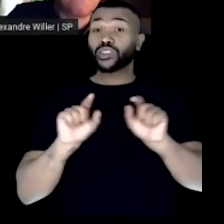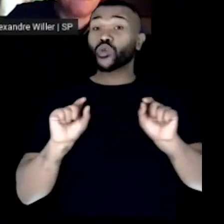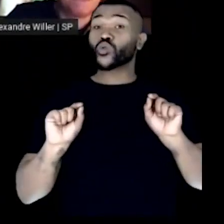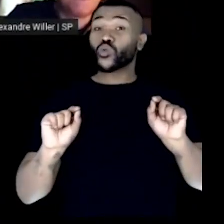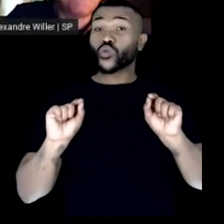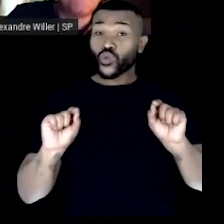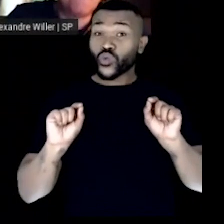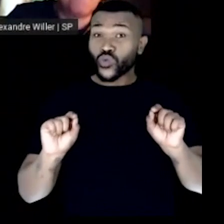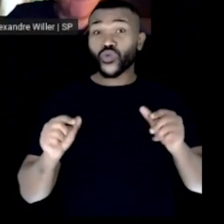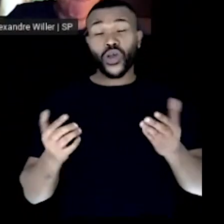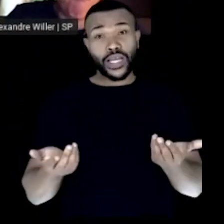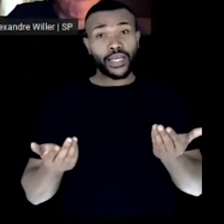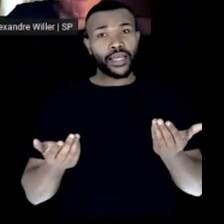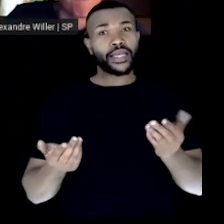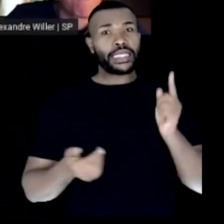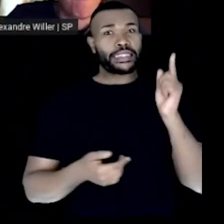Então também,